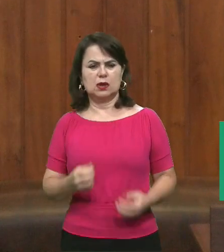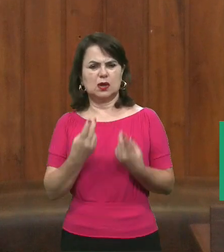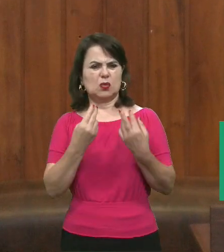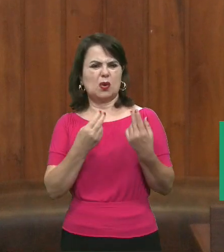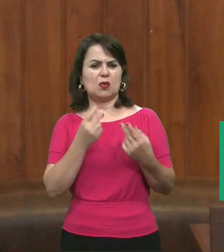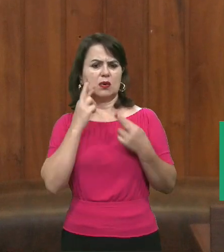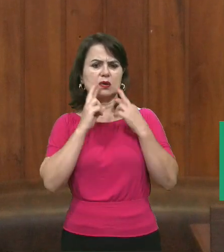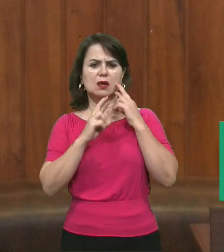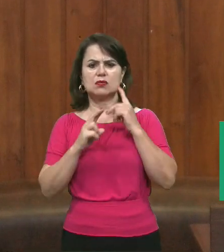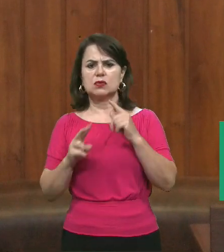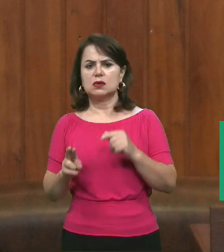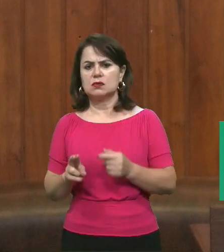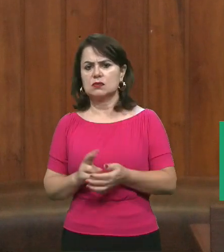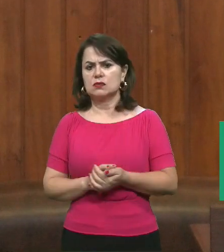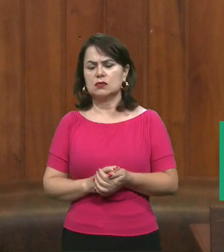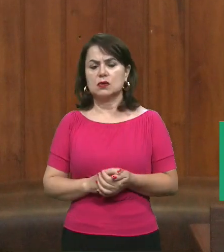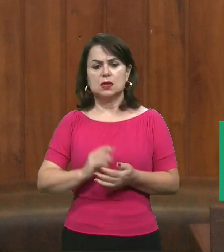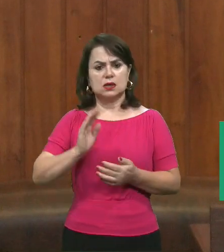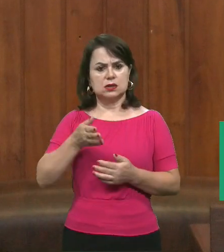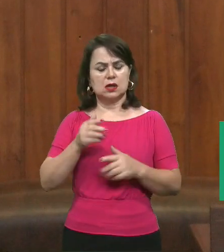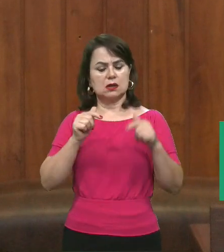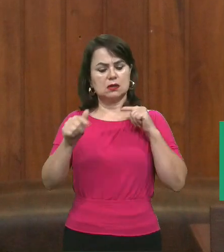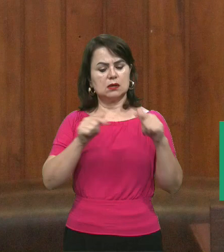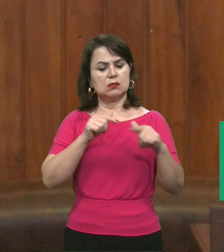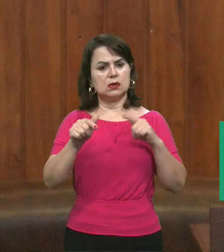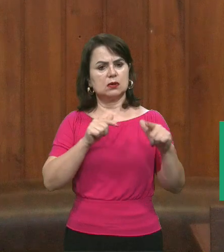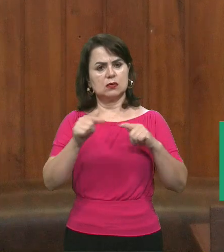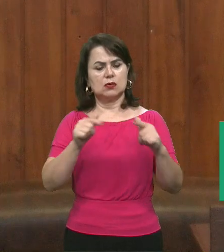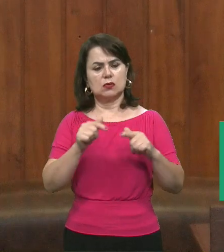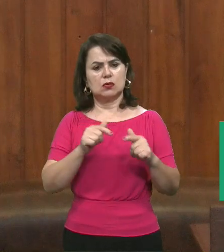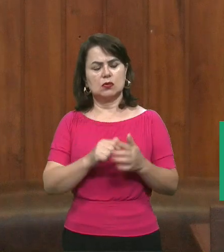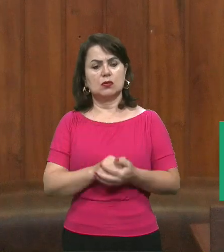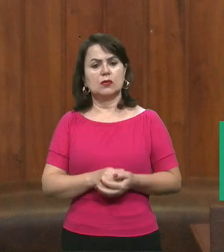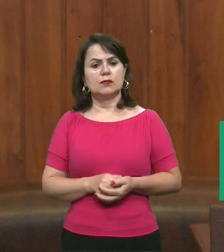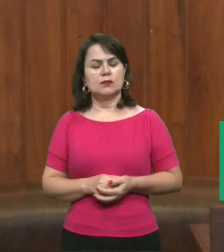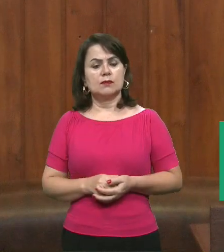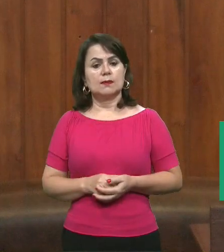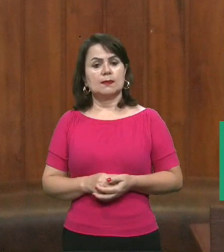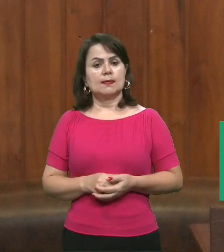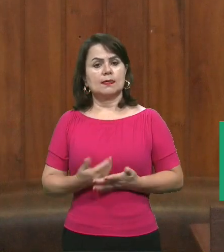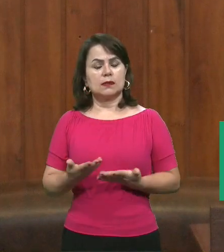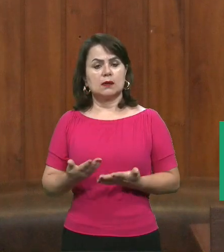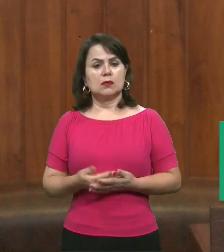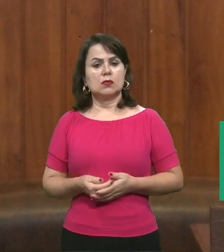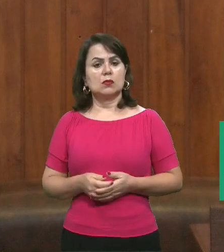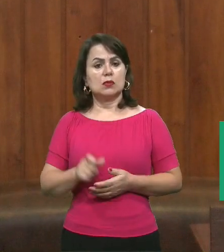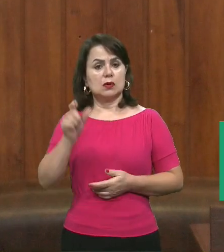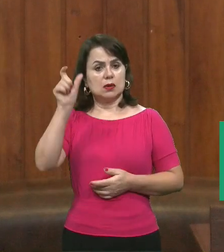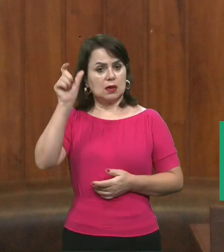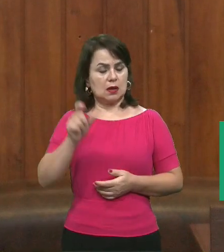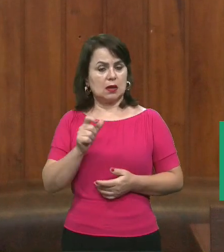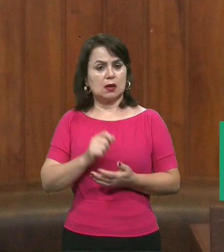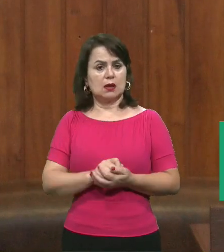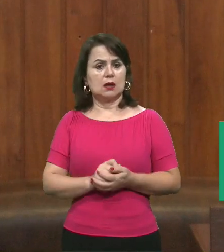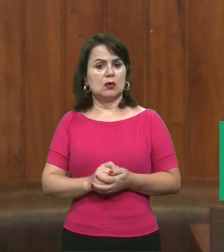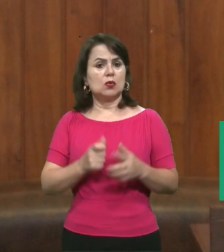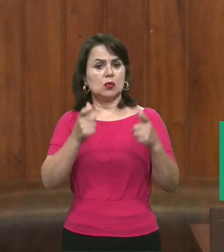Unidos. No fim de mandato lá, quando o cara está mal, descendo a ladeira como ele, lá é chamado de pato